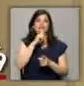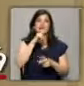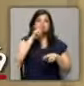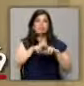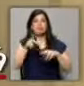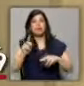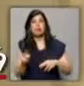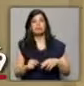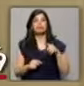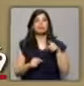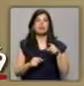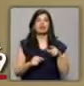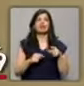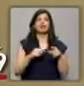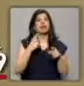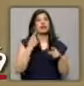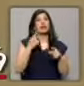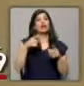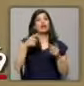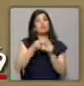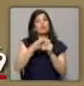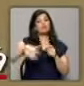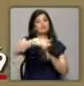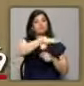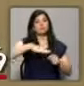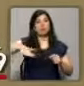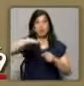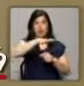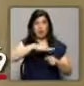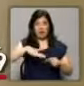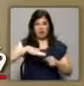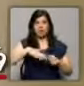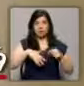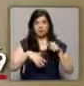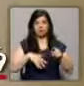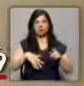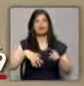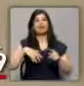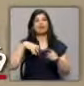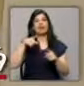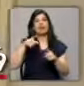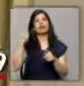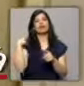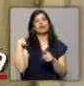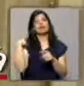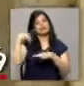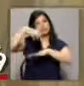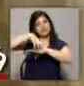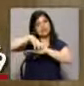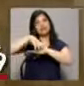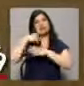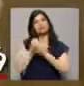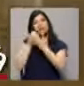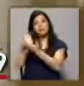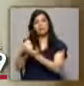das incubadoras. É uma extensão das incubadoras. Portanto, esta é a primeira solução, se quiser, de residência que dá apoio a